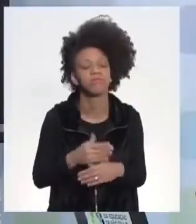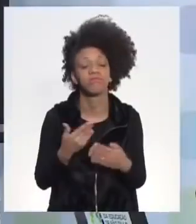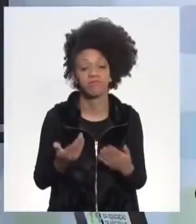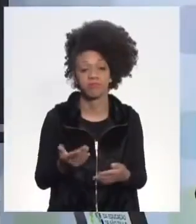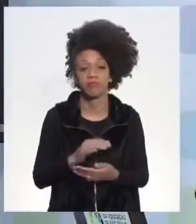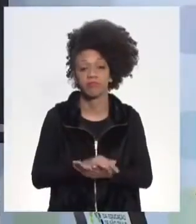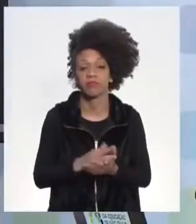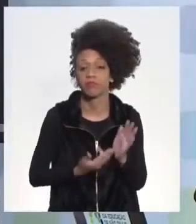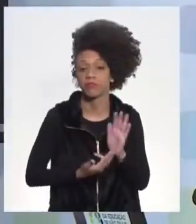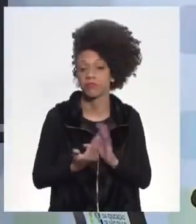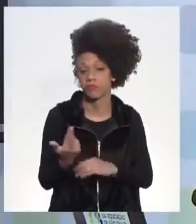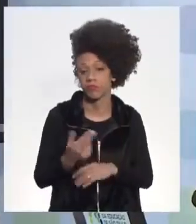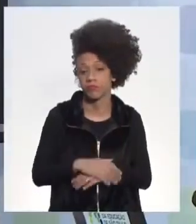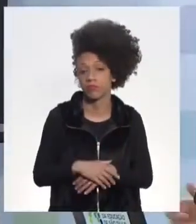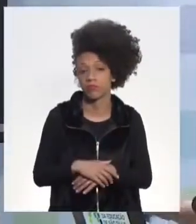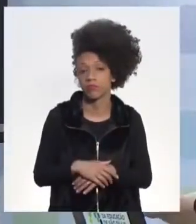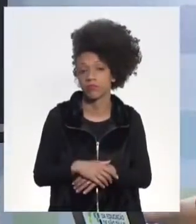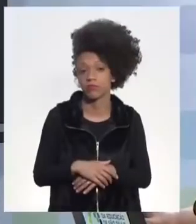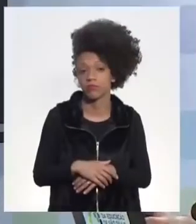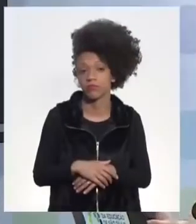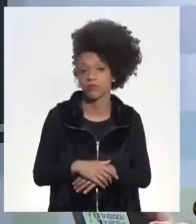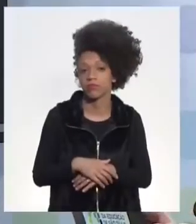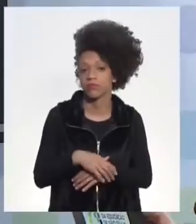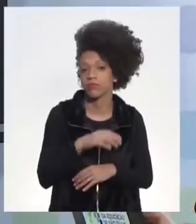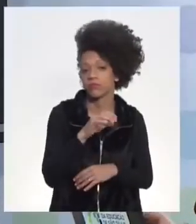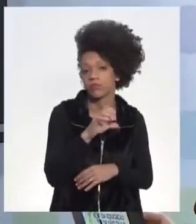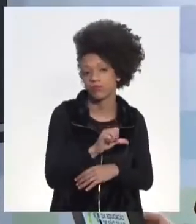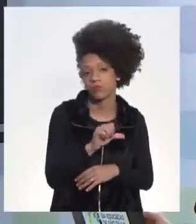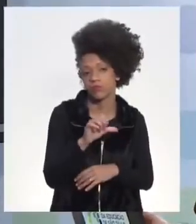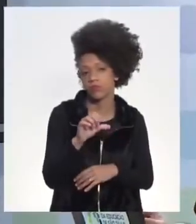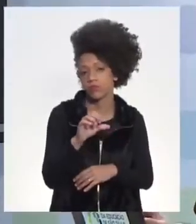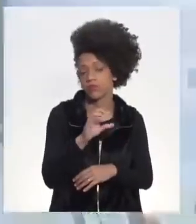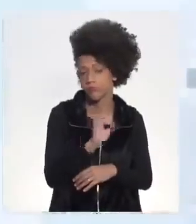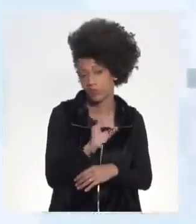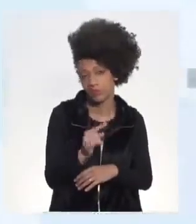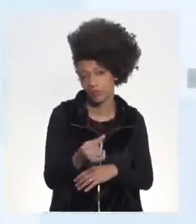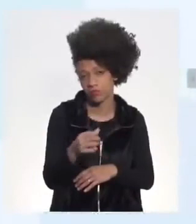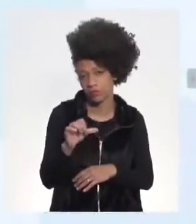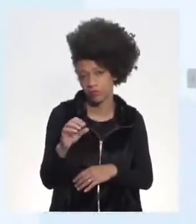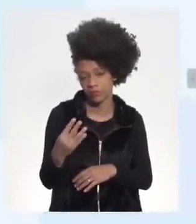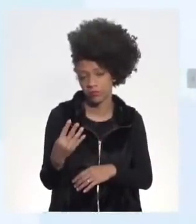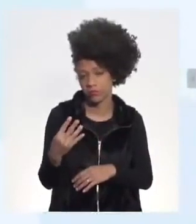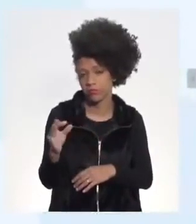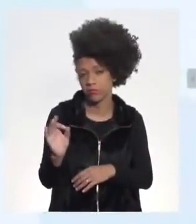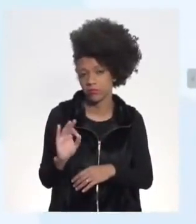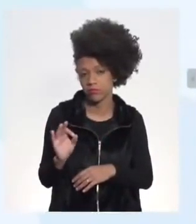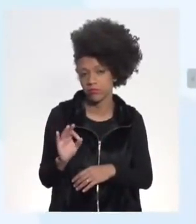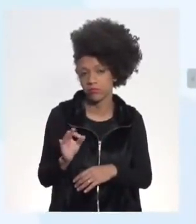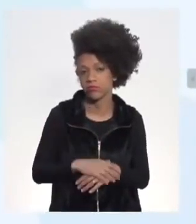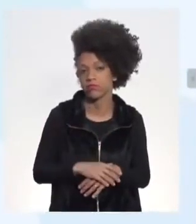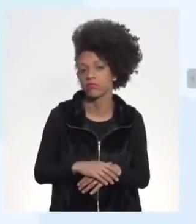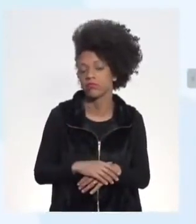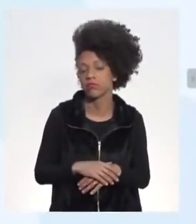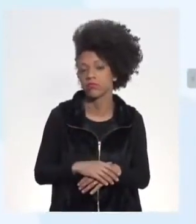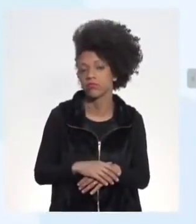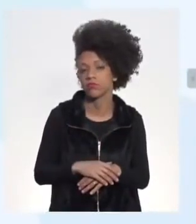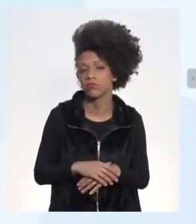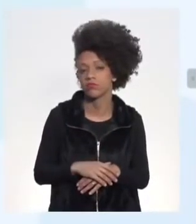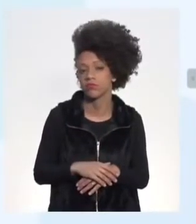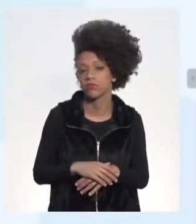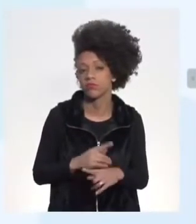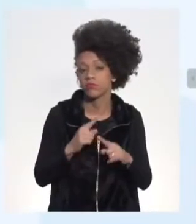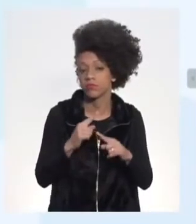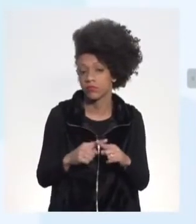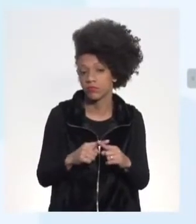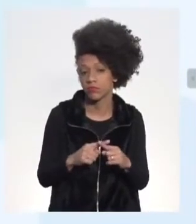pela representação decimal. 94% são 94 centésimos.